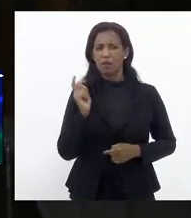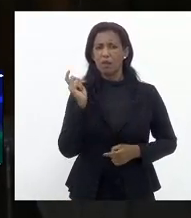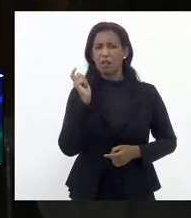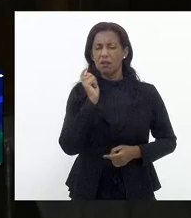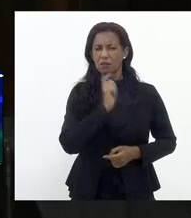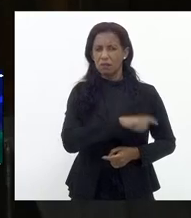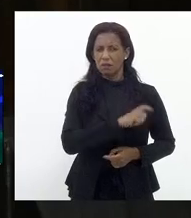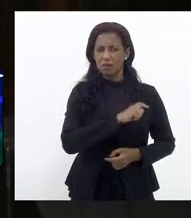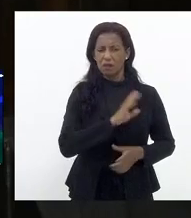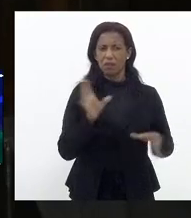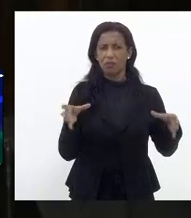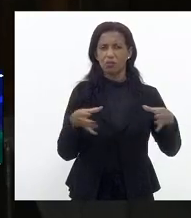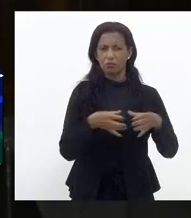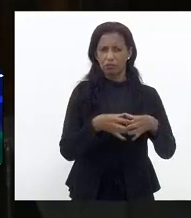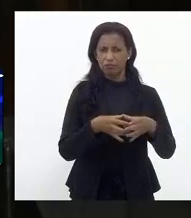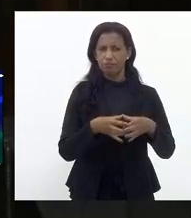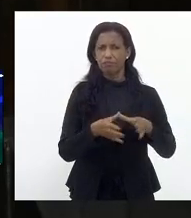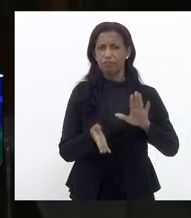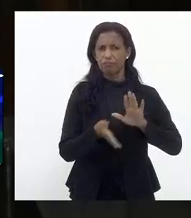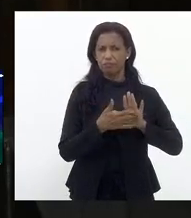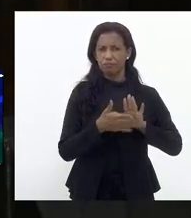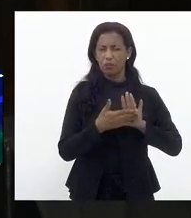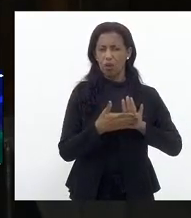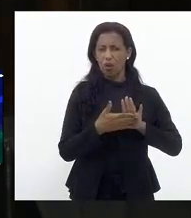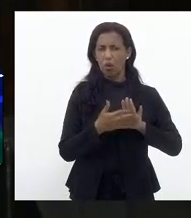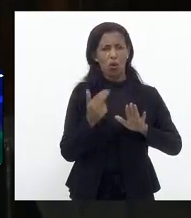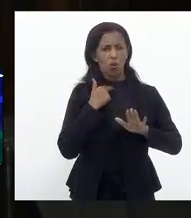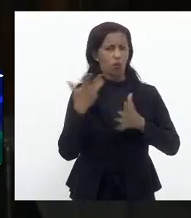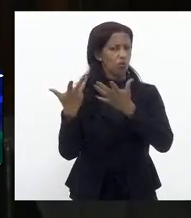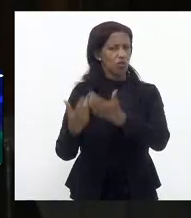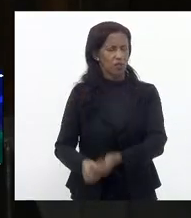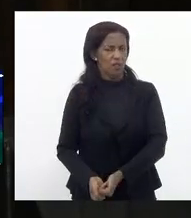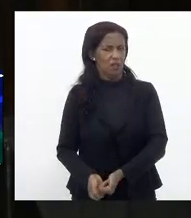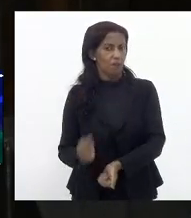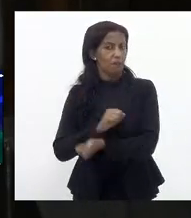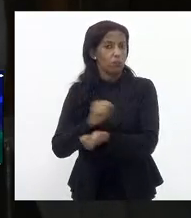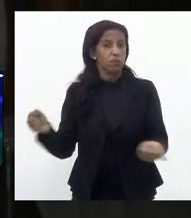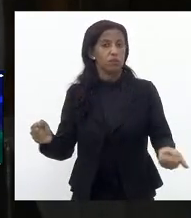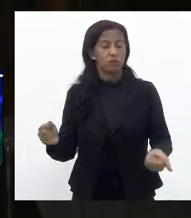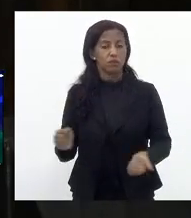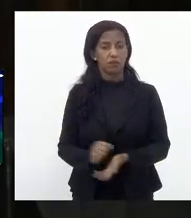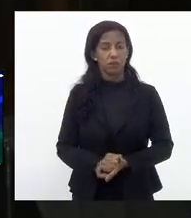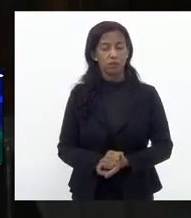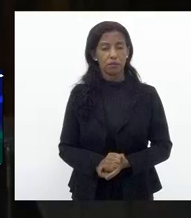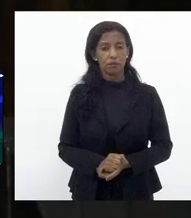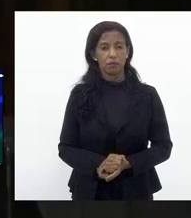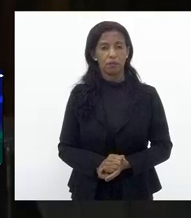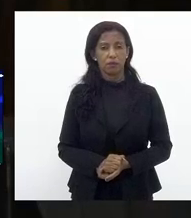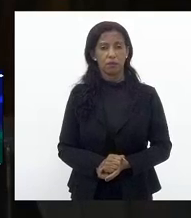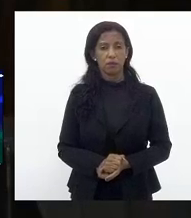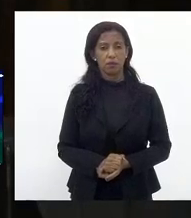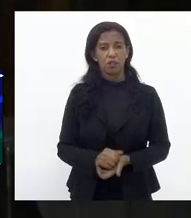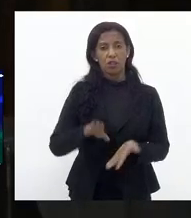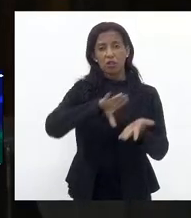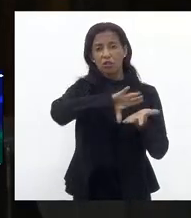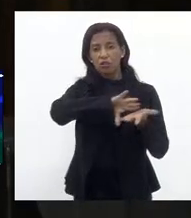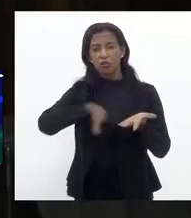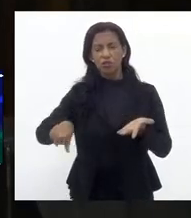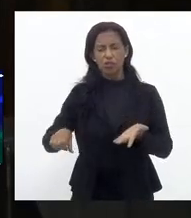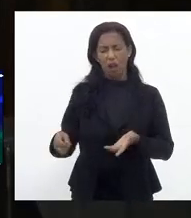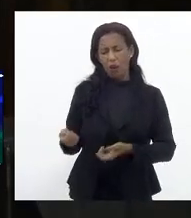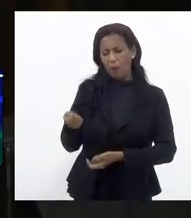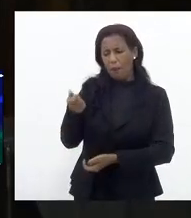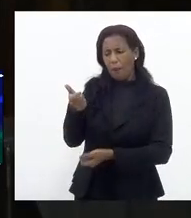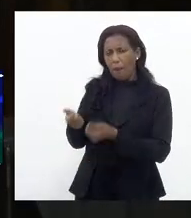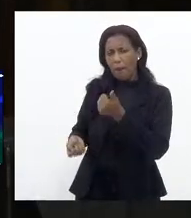barrar esse pacote de maldade, presidente. Não dá para aceitar. É inaceitável, inaceitável extinguir o pouquinho